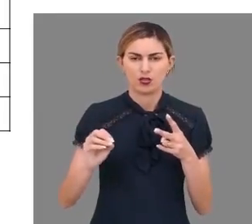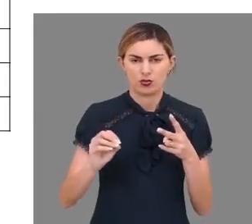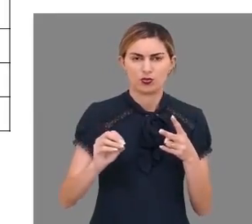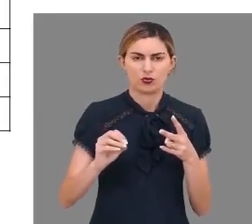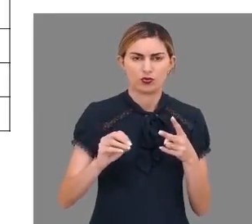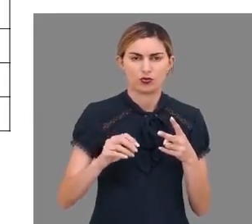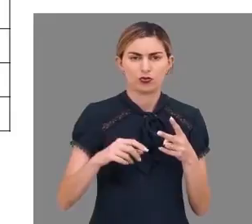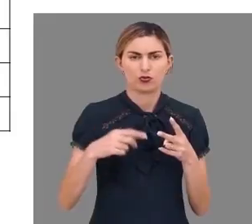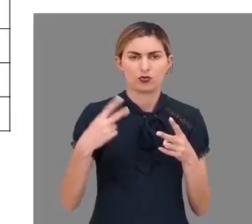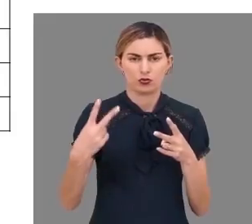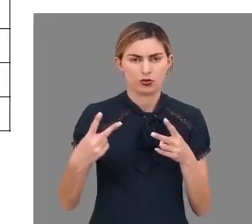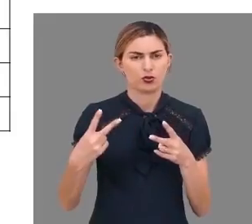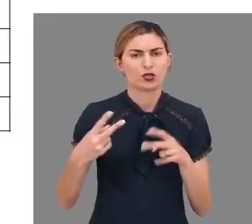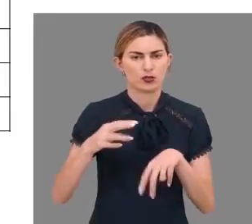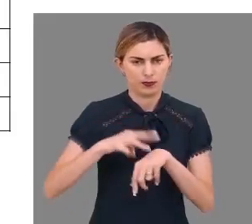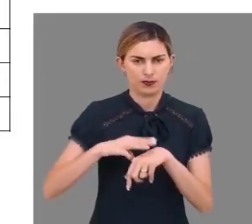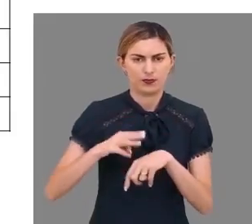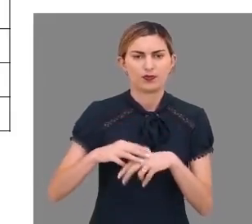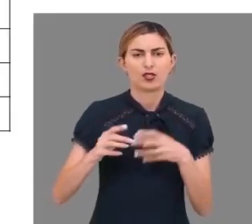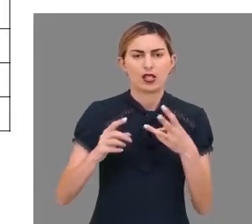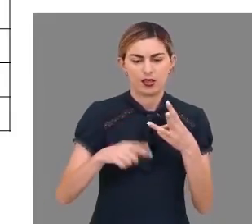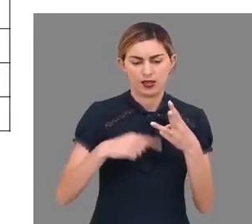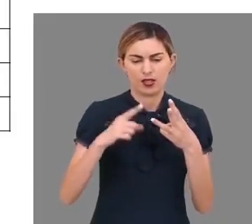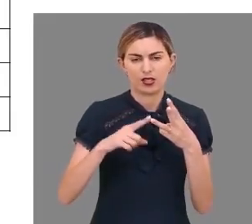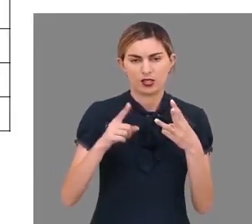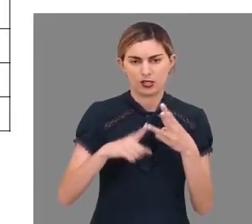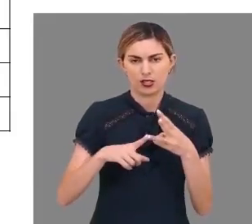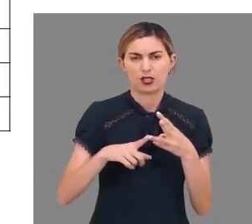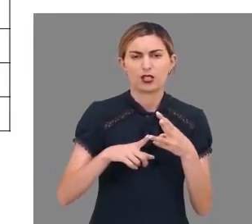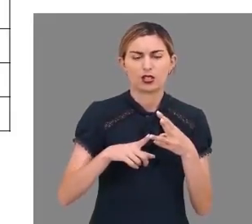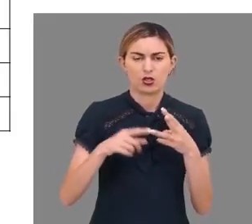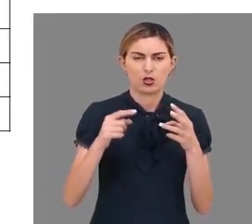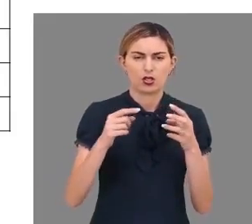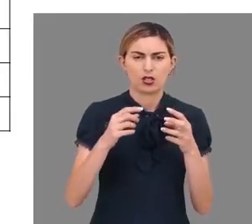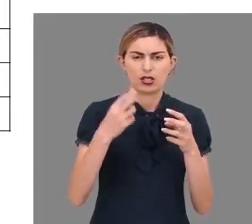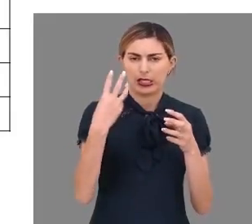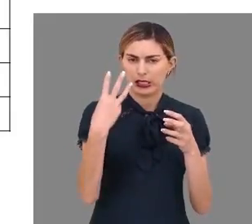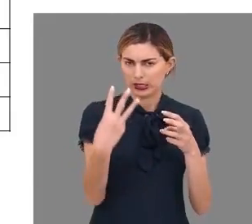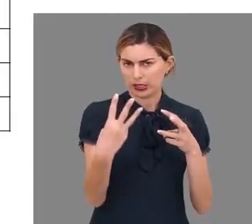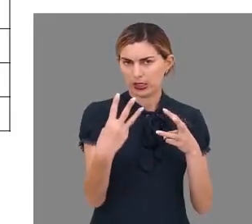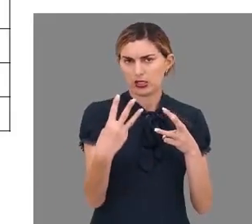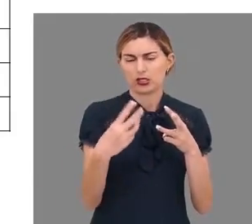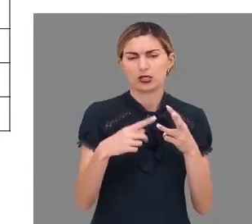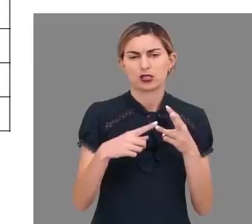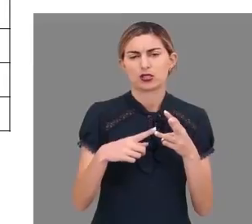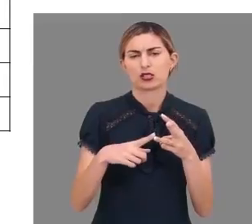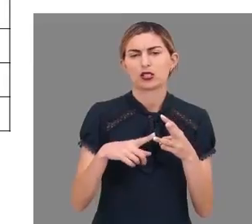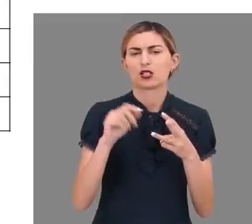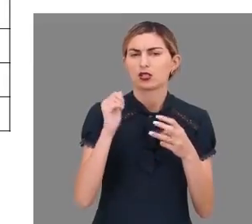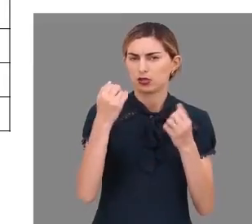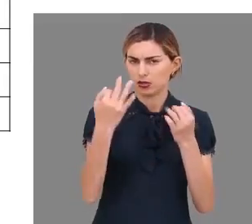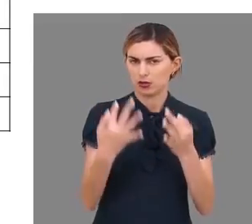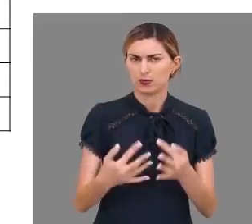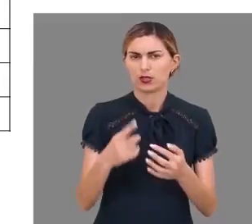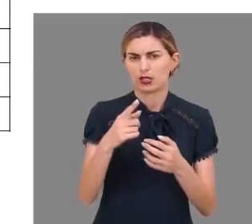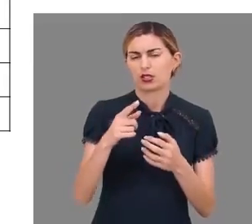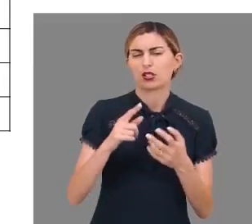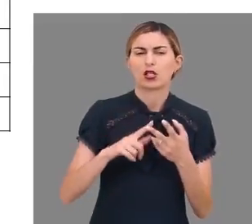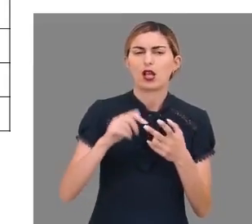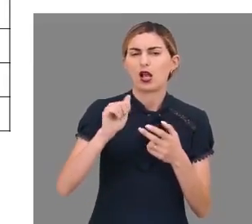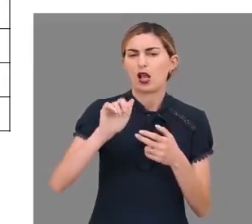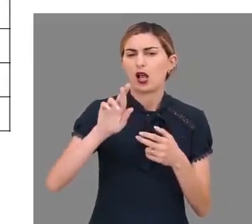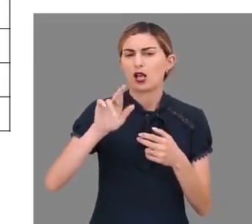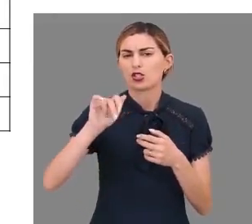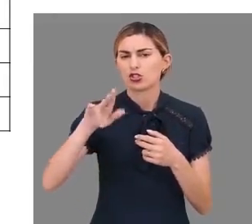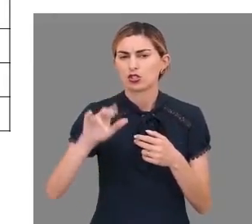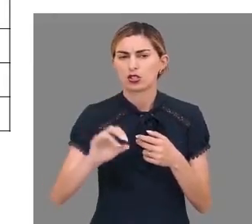00 argila, 02 metal. E por fim, na terceira chave, uma combinação de 3 dígitos, em que determina se é